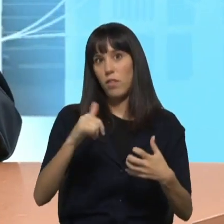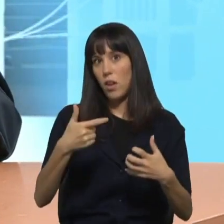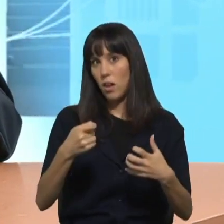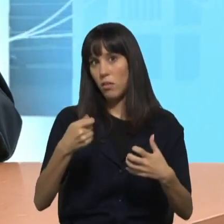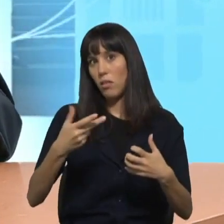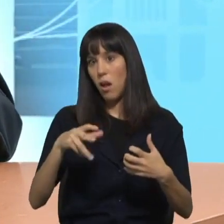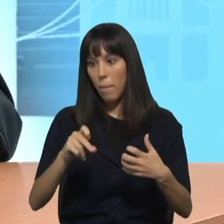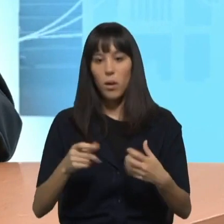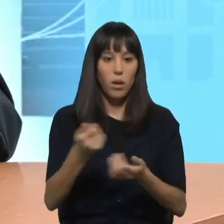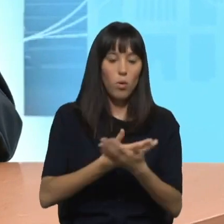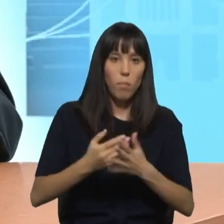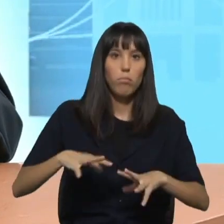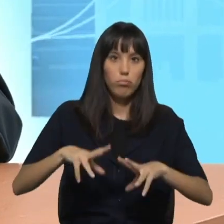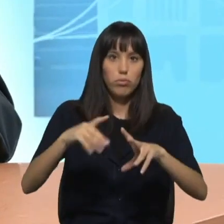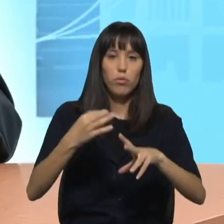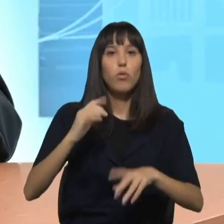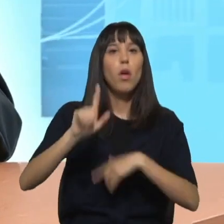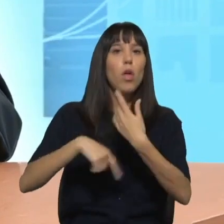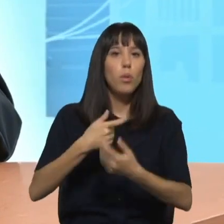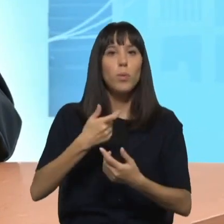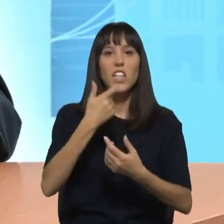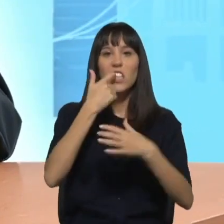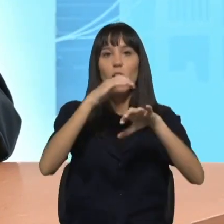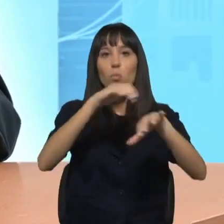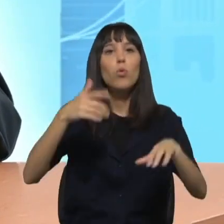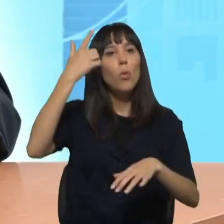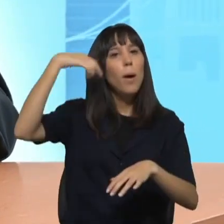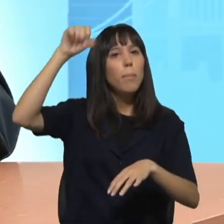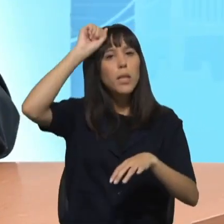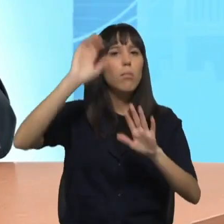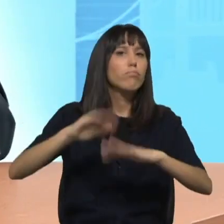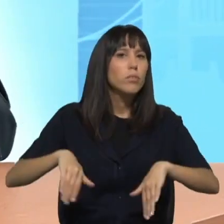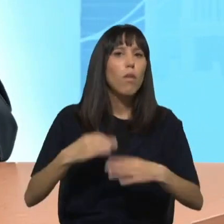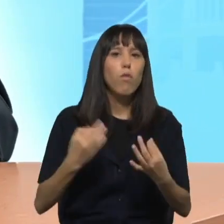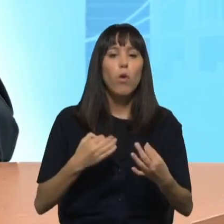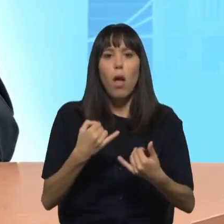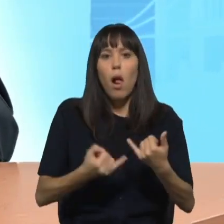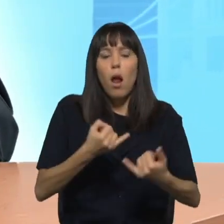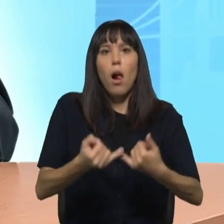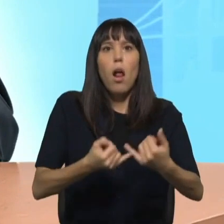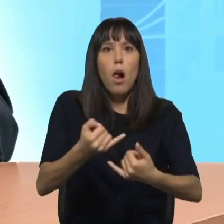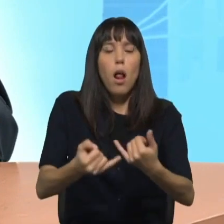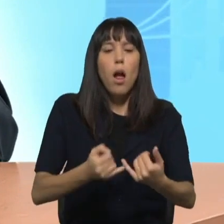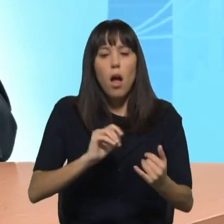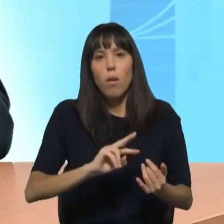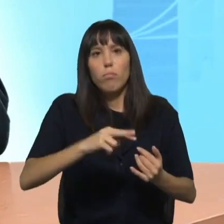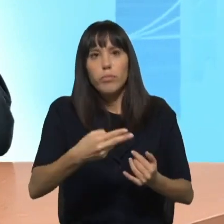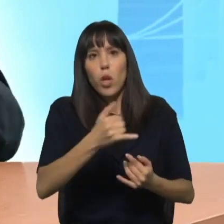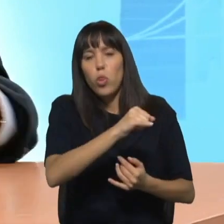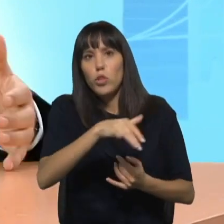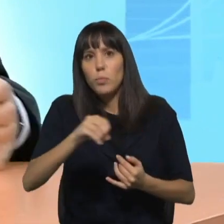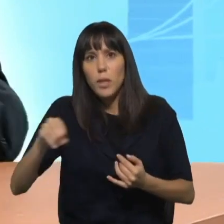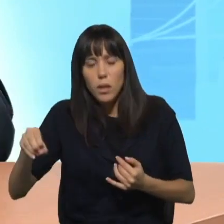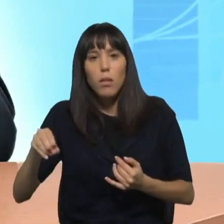económicos, o fim do muro de Berlim, do Pacto de Varsóvia, portanto, do muro de Berlim, o milénio,